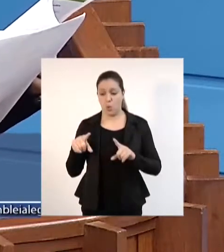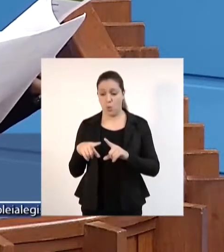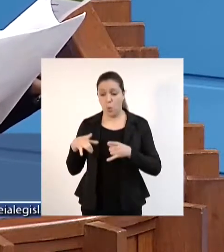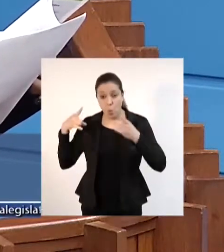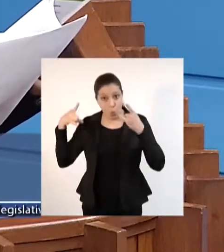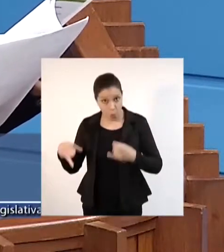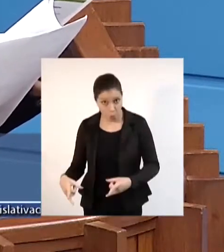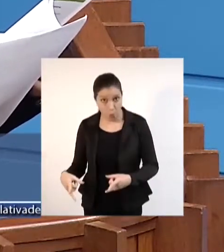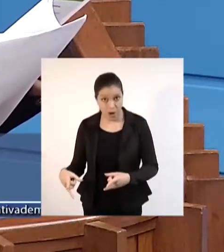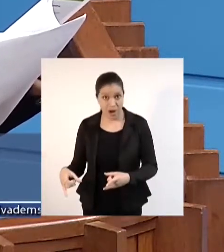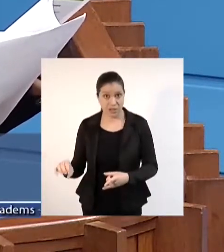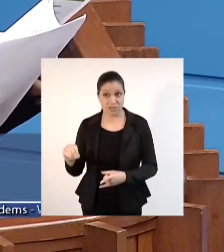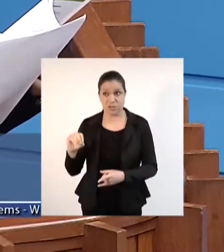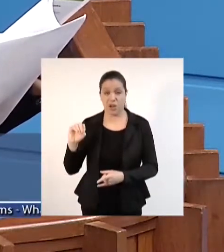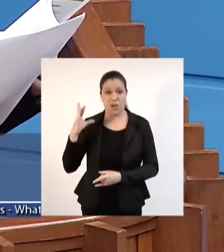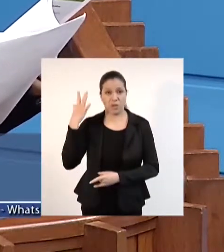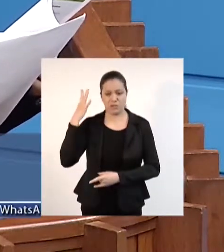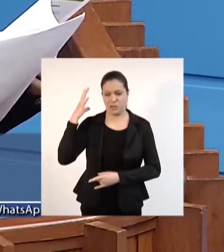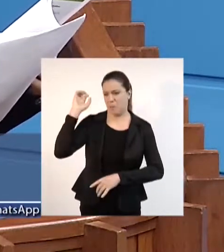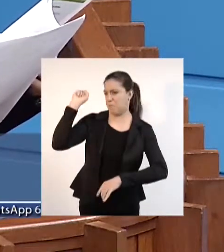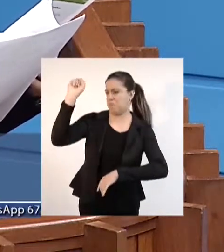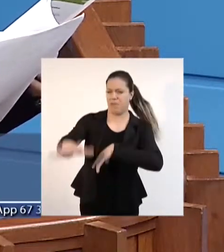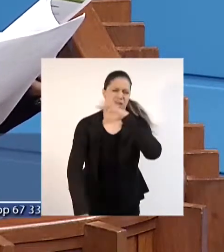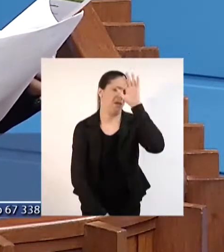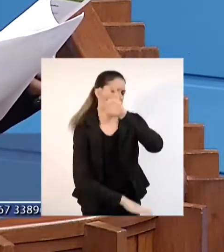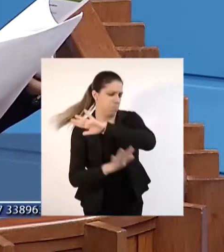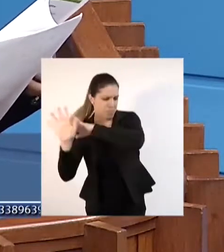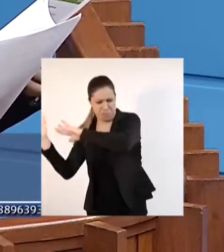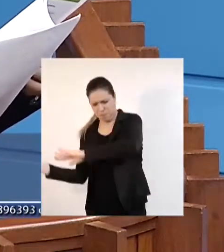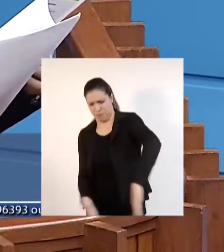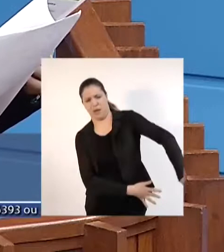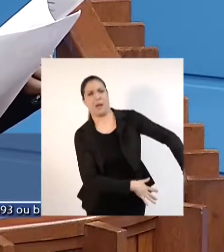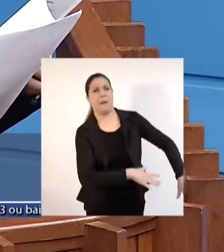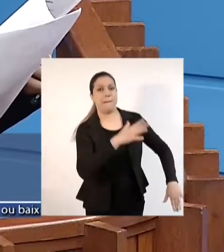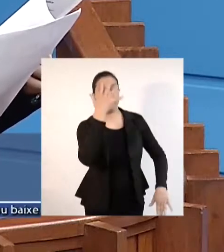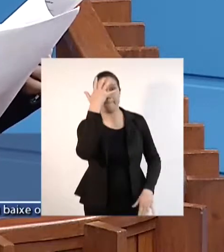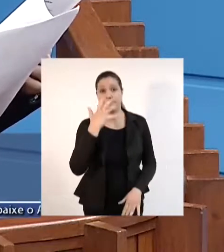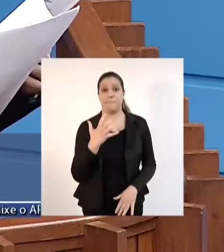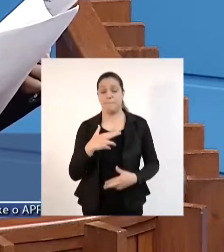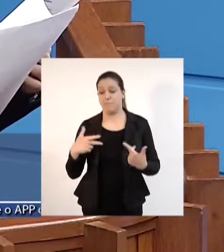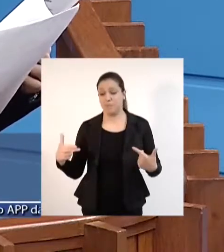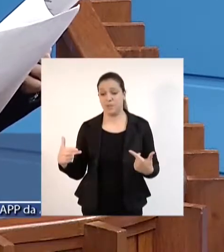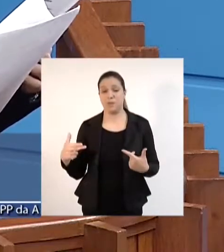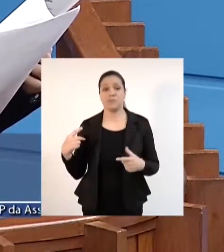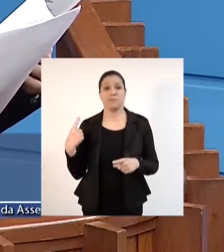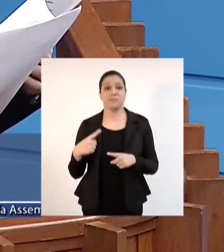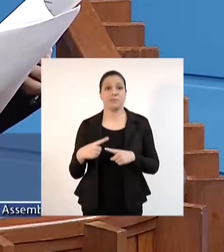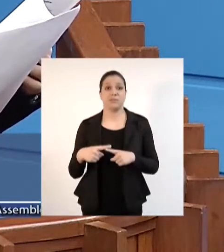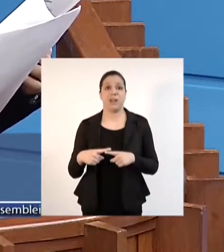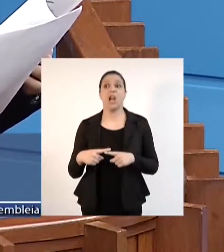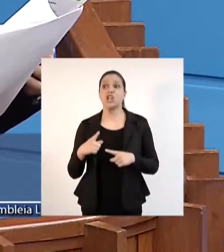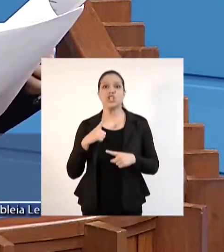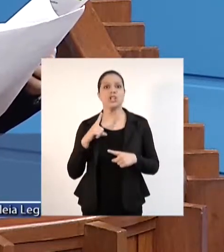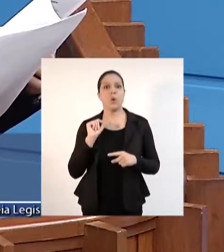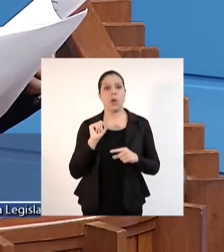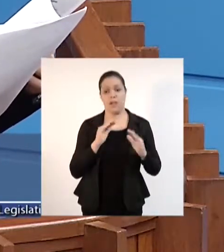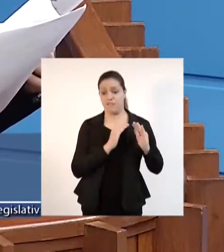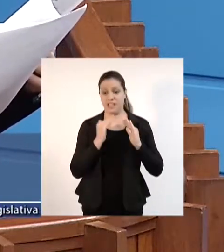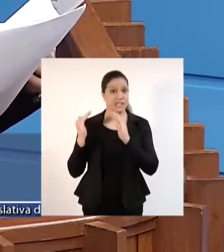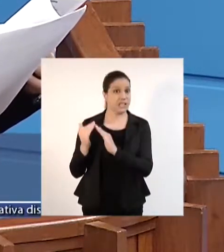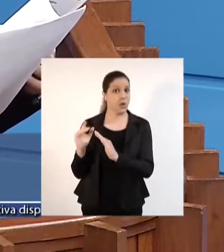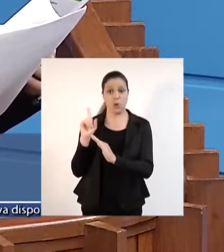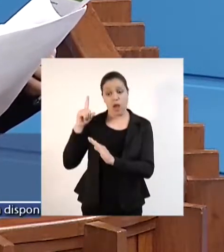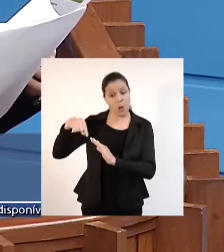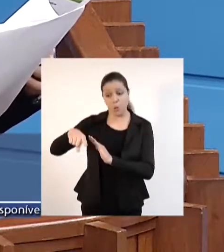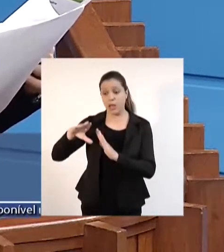César recebeu muito apoio dos colegas e os amigos dele estão sofrendo muito. Tem um vizinho que nem estava indo para a escola.